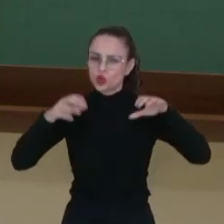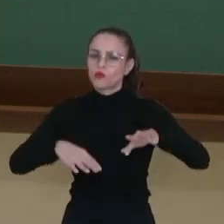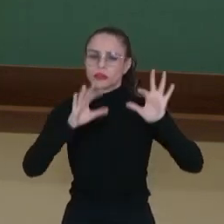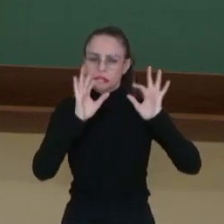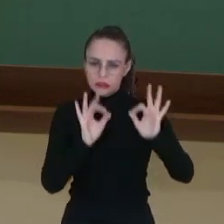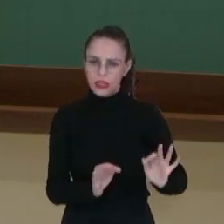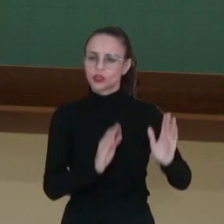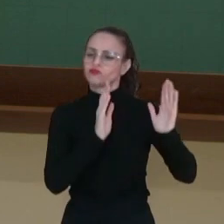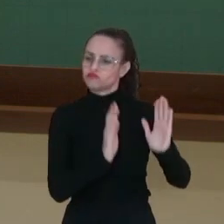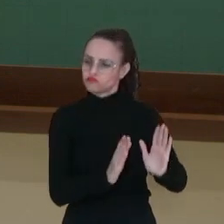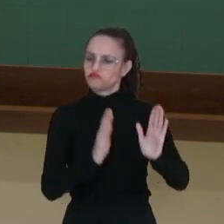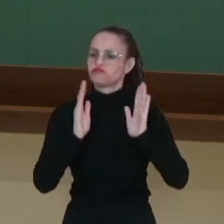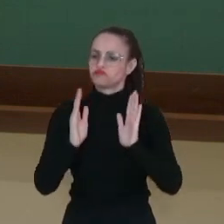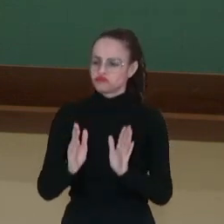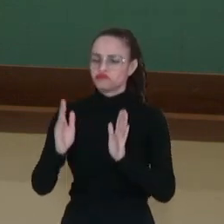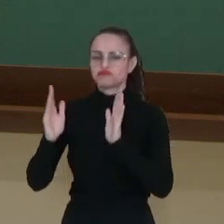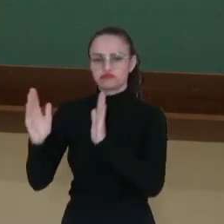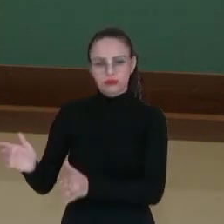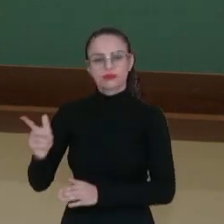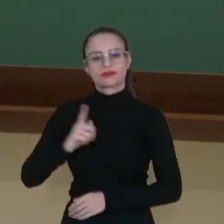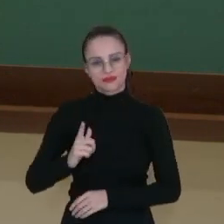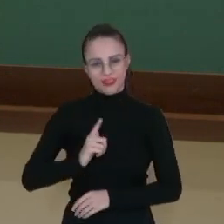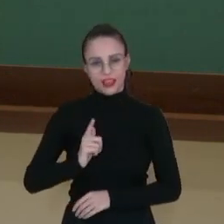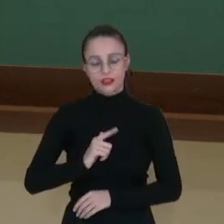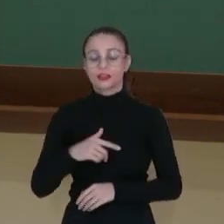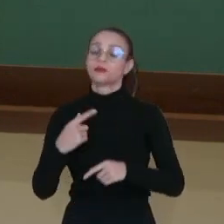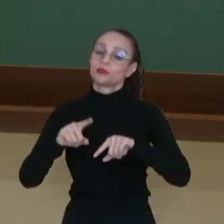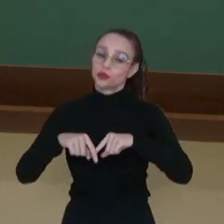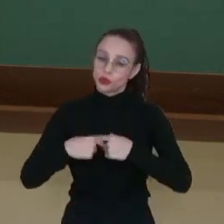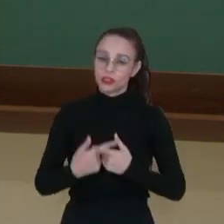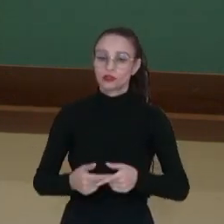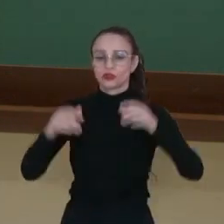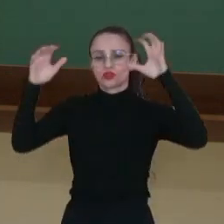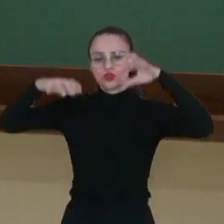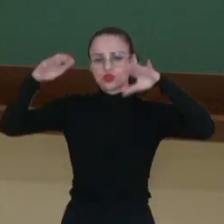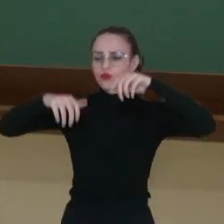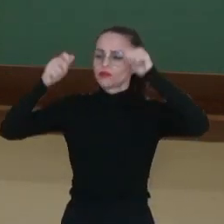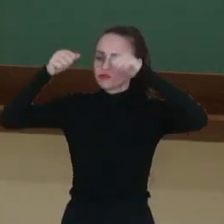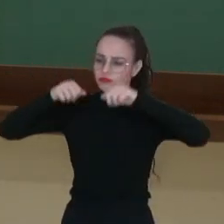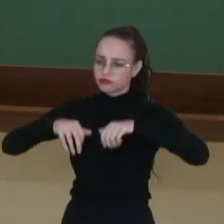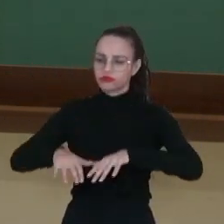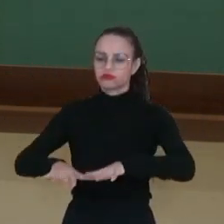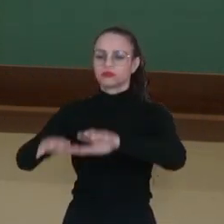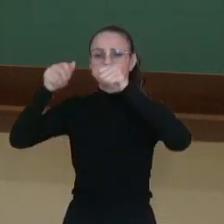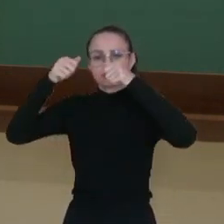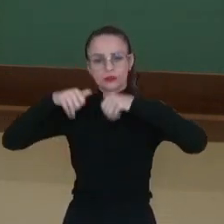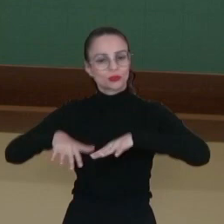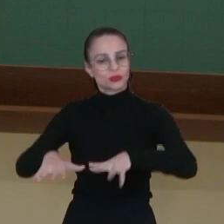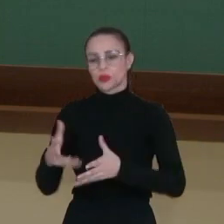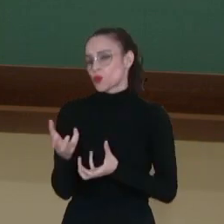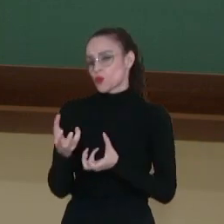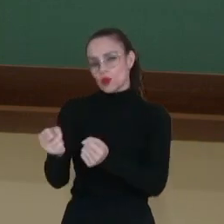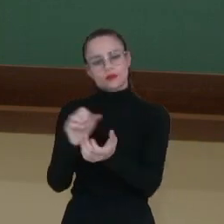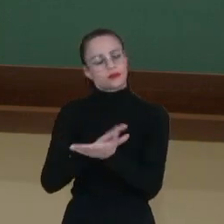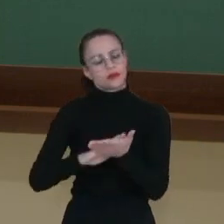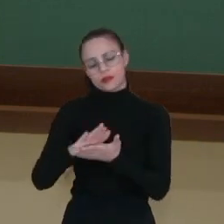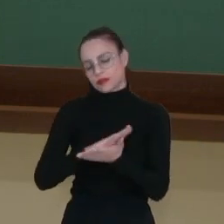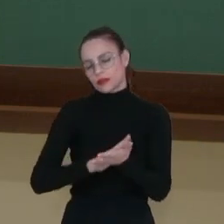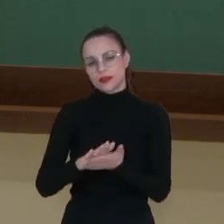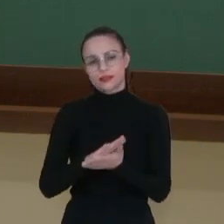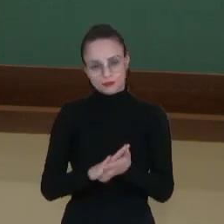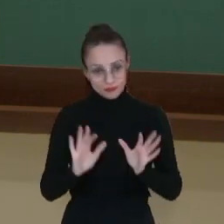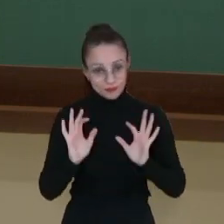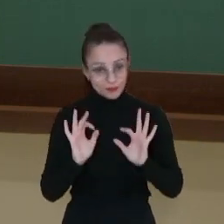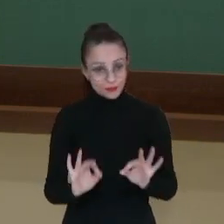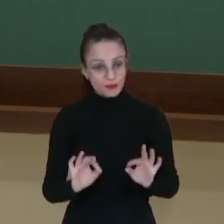chuvas regulares, nós vamos ter os rios recebendo essa água da chuva e não secando em nenhum período do ano,